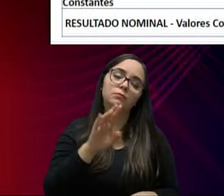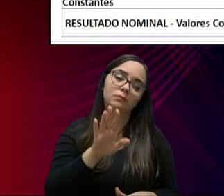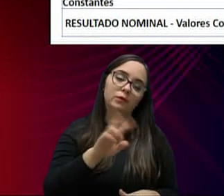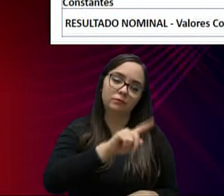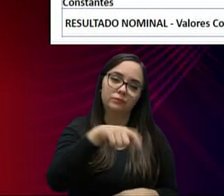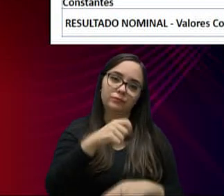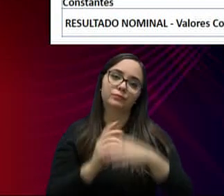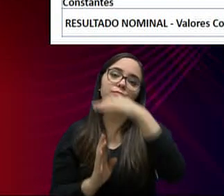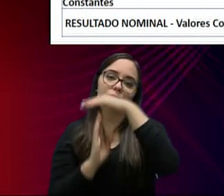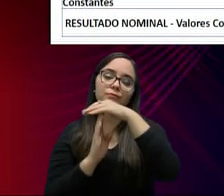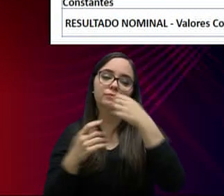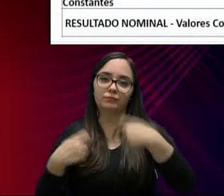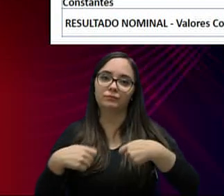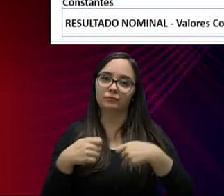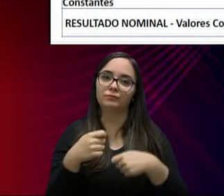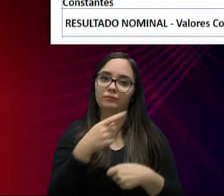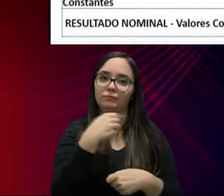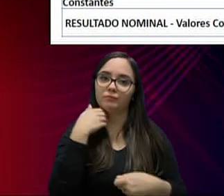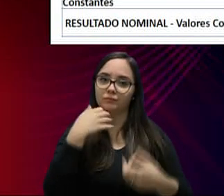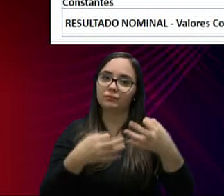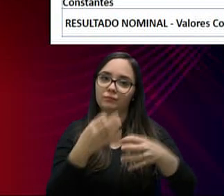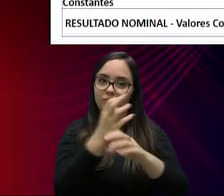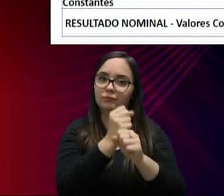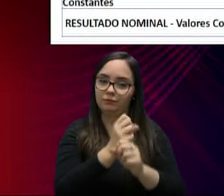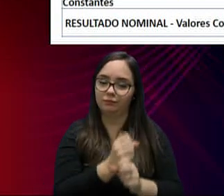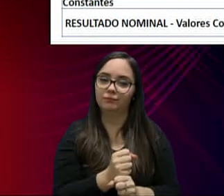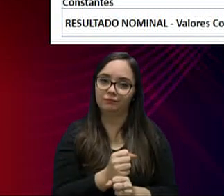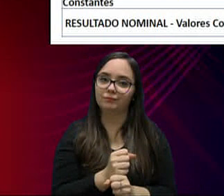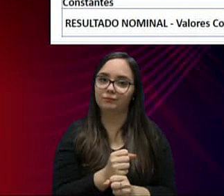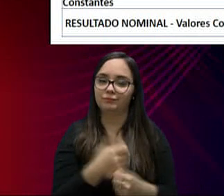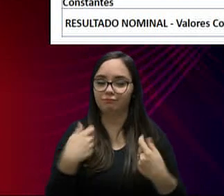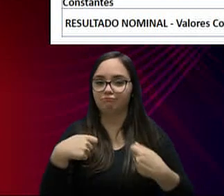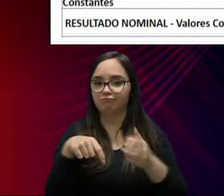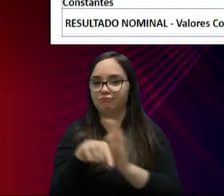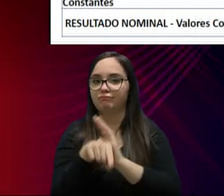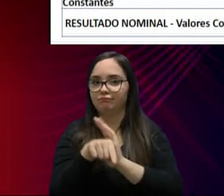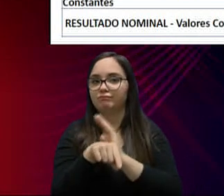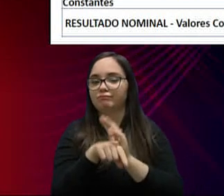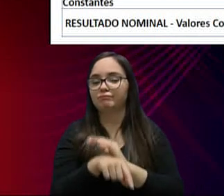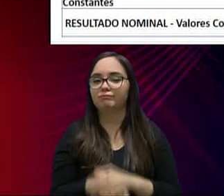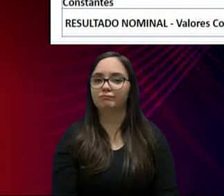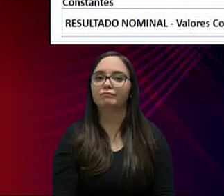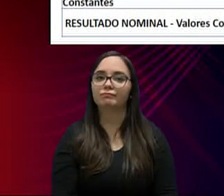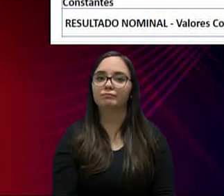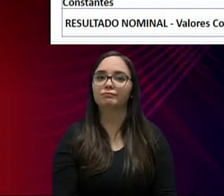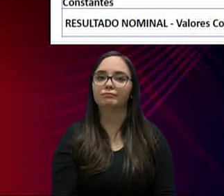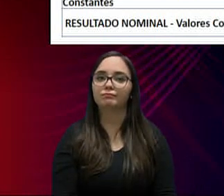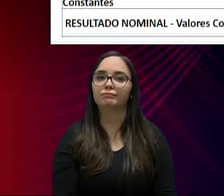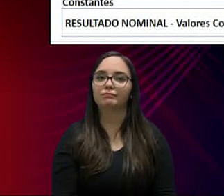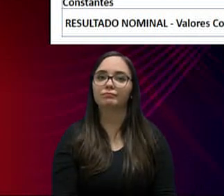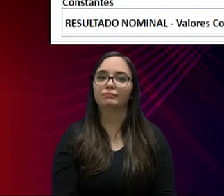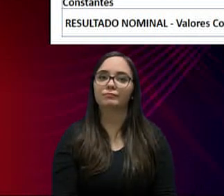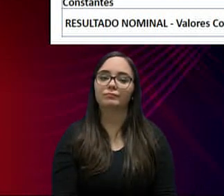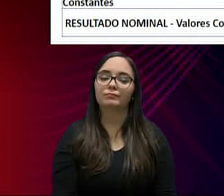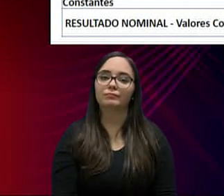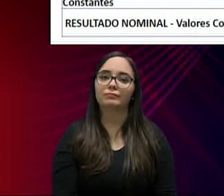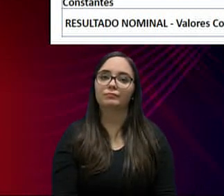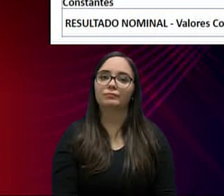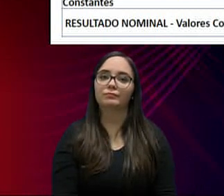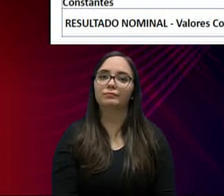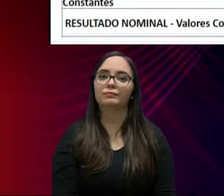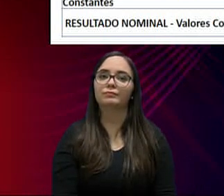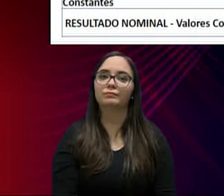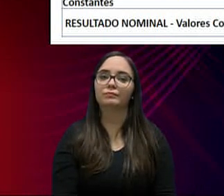a que o próprio final de contas leva em consideração para poder fazer análise e toda aprovação das